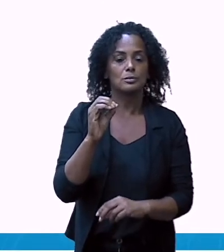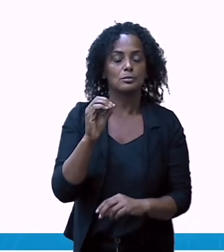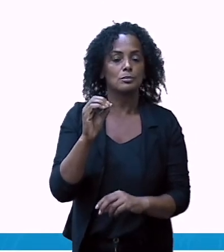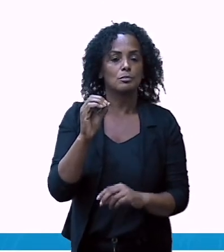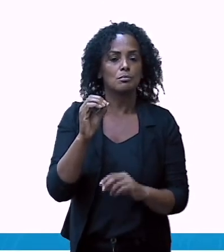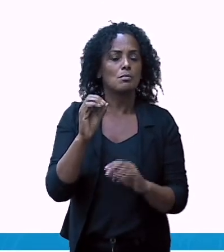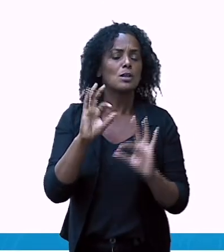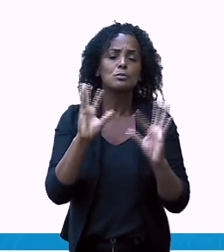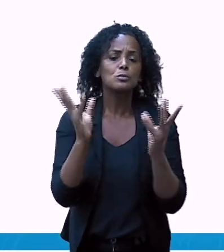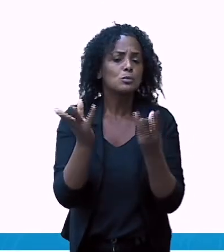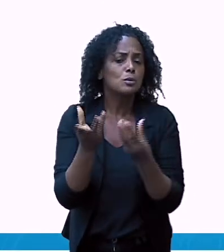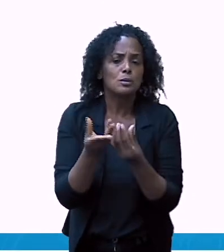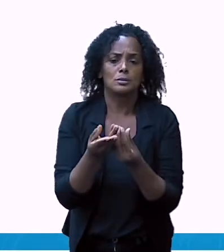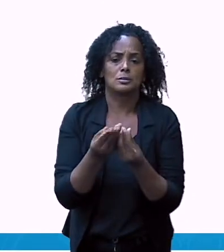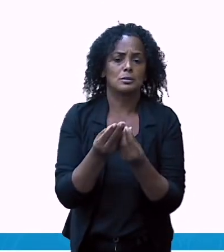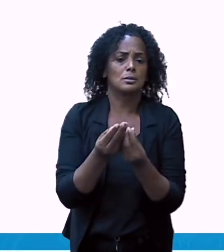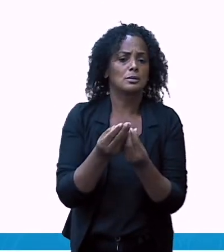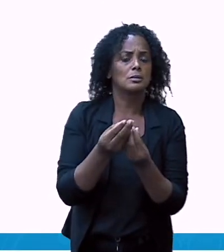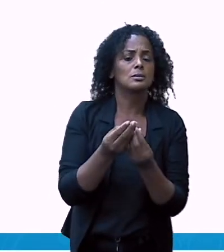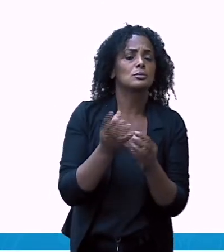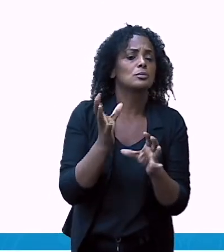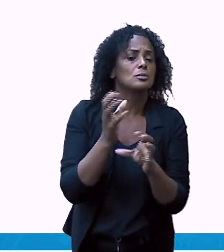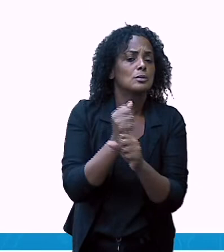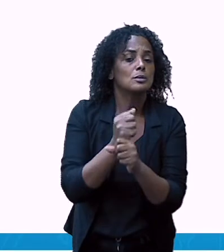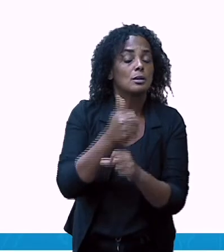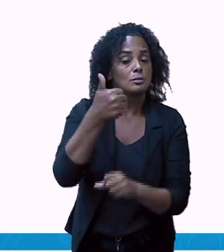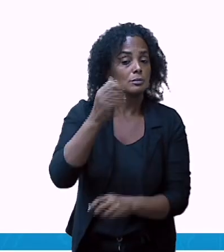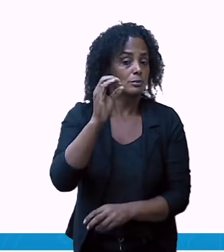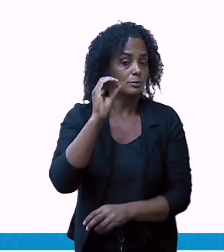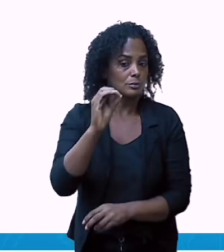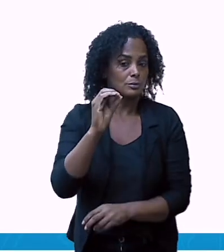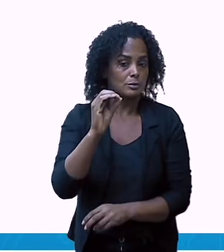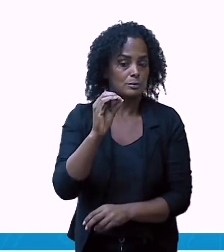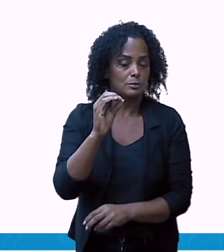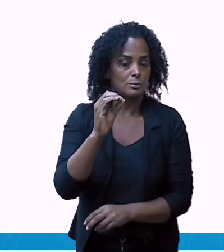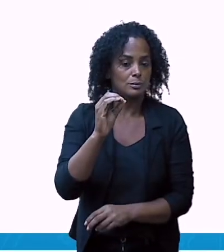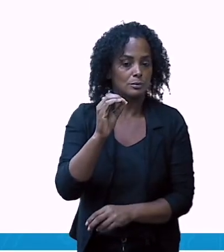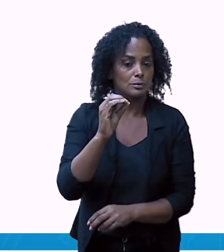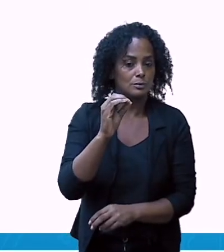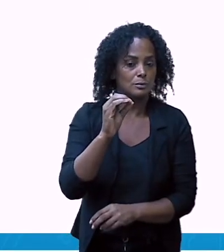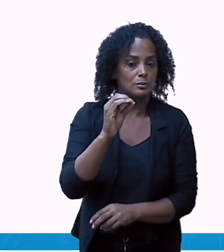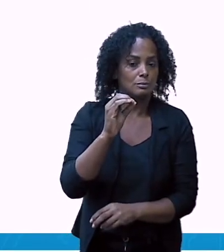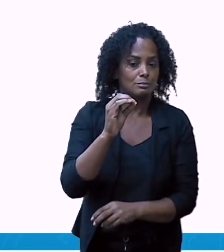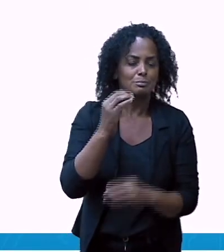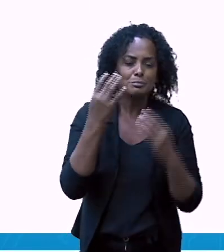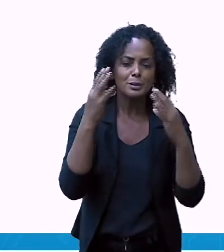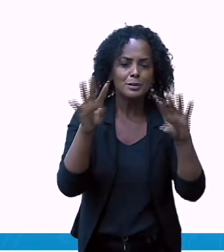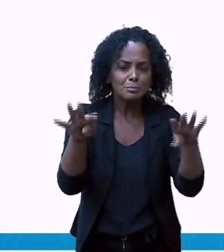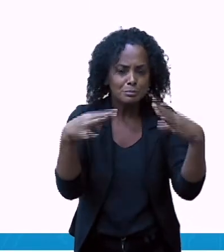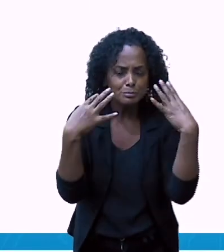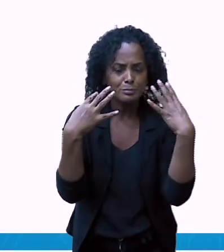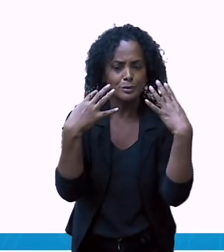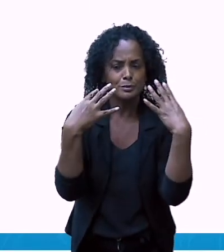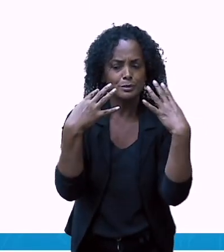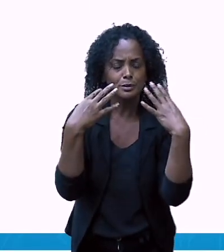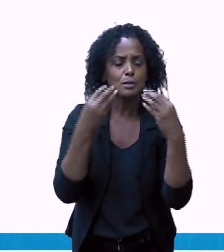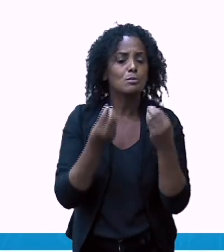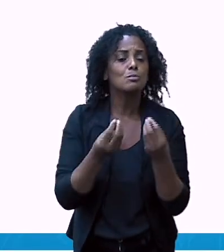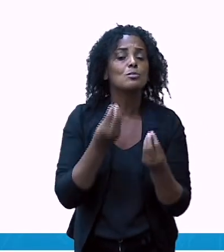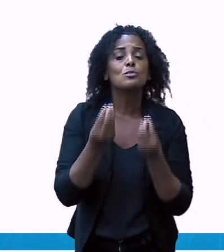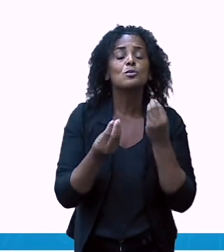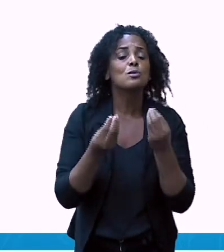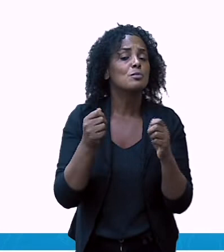esta expressão é 10. Então, mais uma vez, a gente tem que ficar atento ao passo a passo de